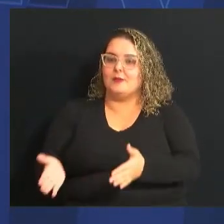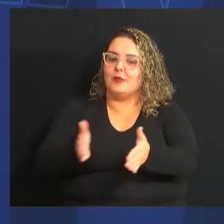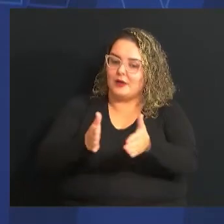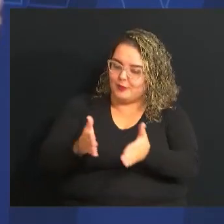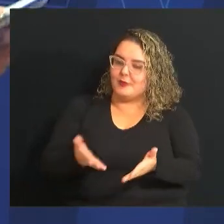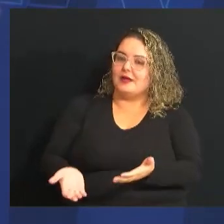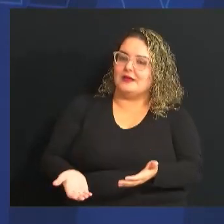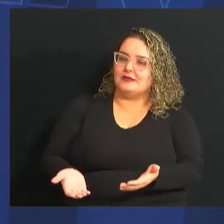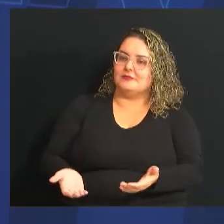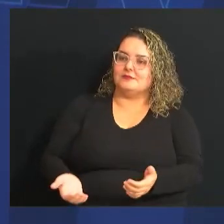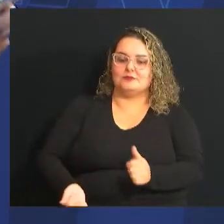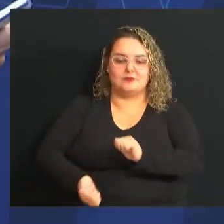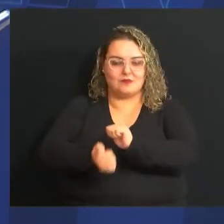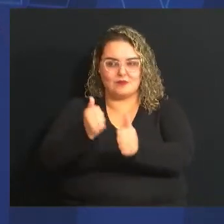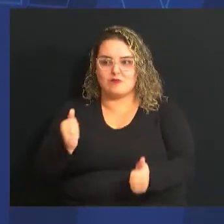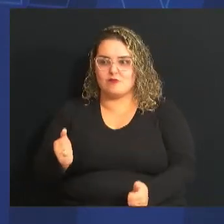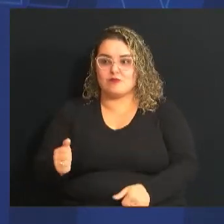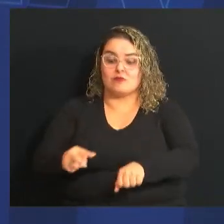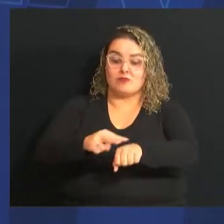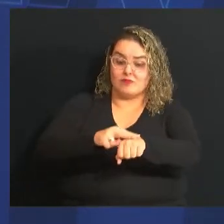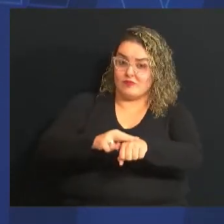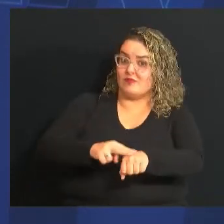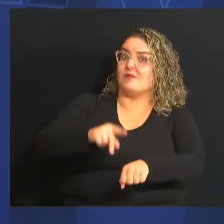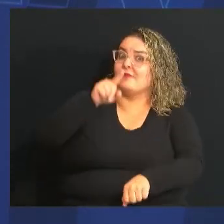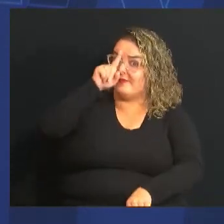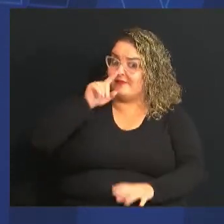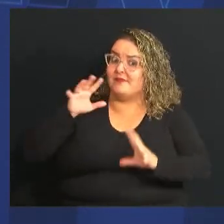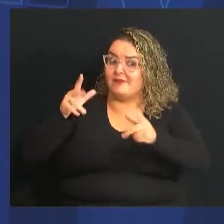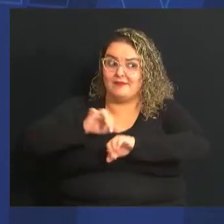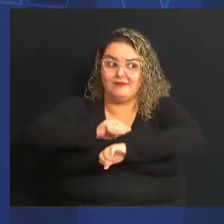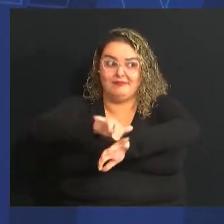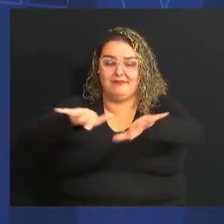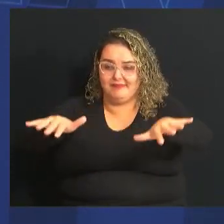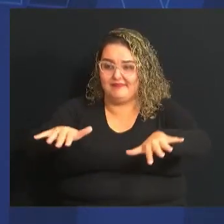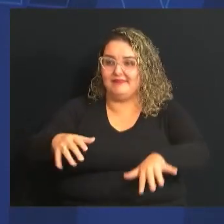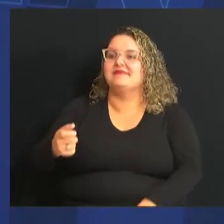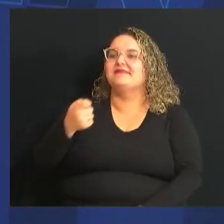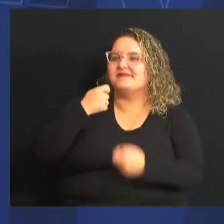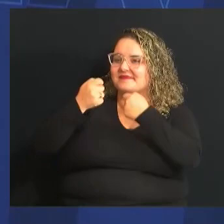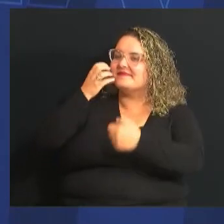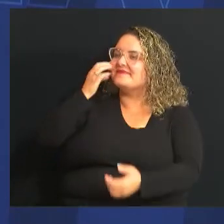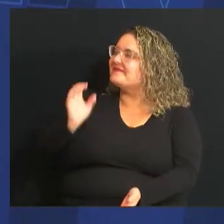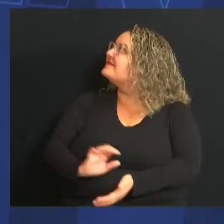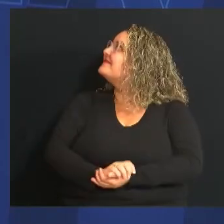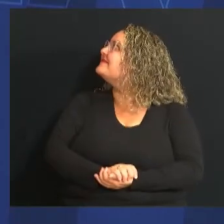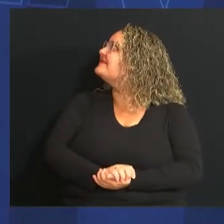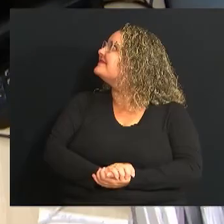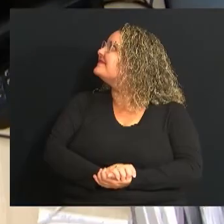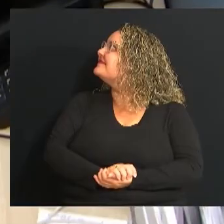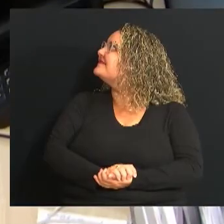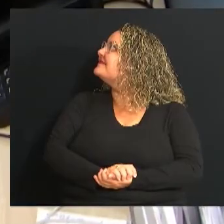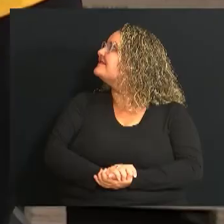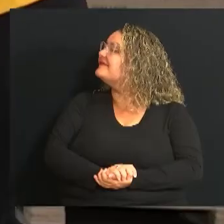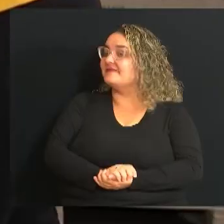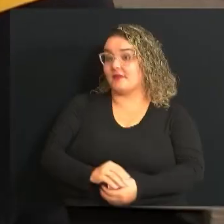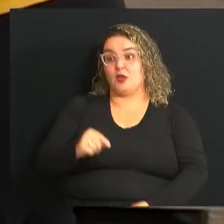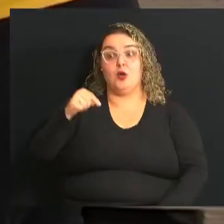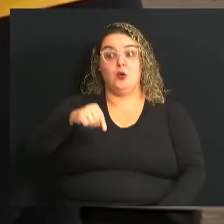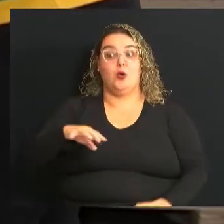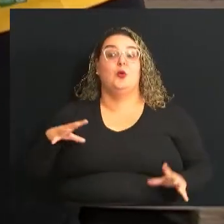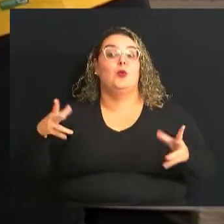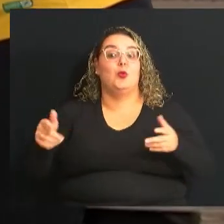antes, vamos aí com Força Brasil, porque aqui, olha, é ritmo de Copa e força total para que o nosso time vá à frente.